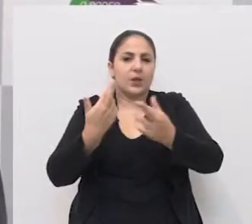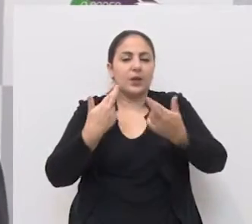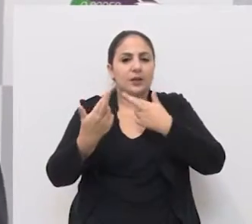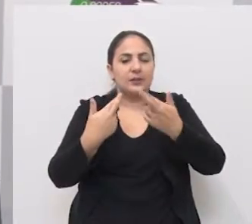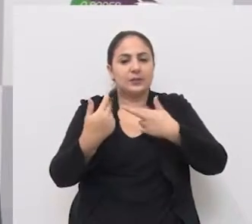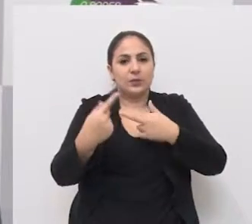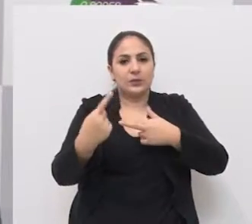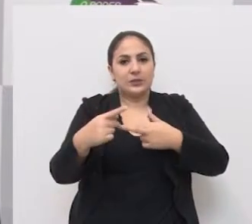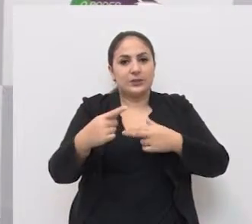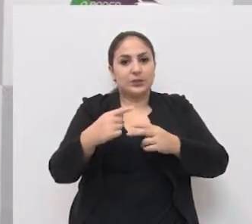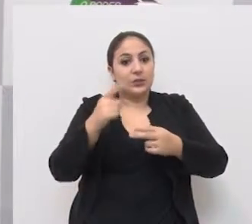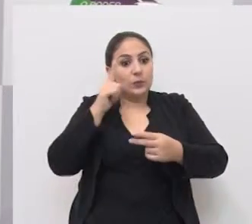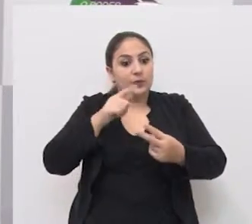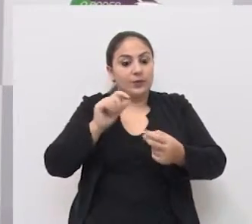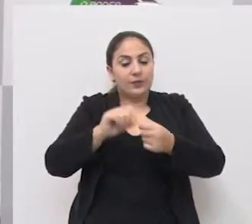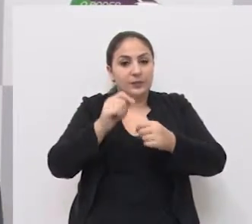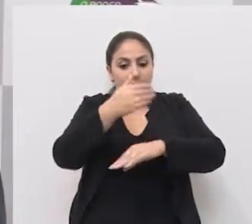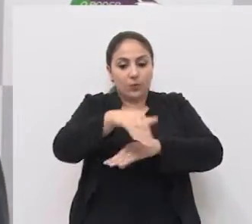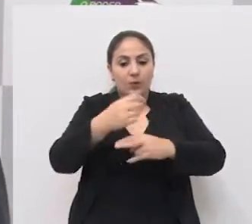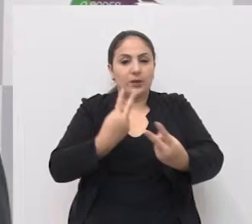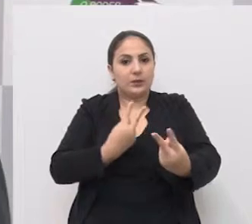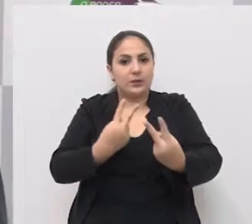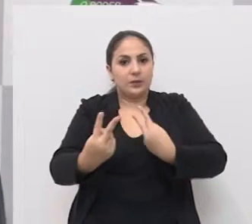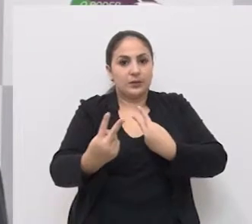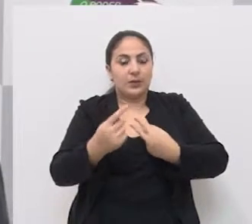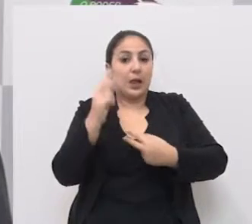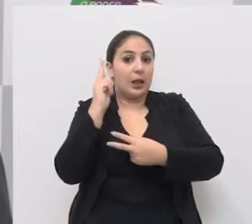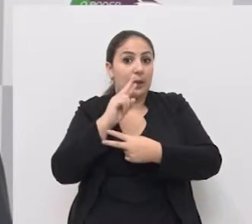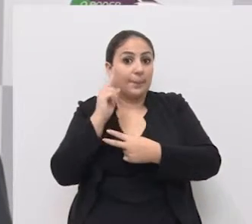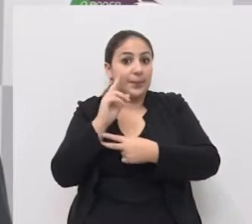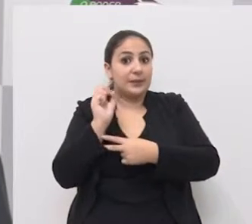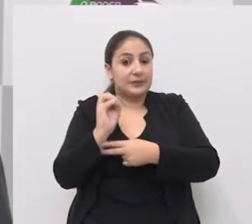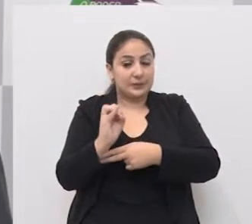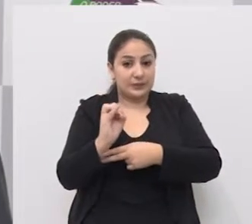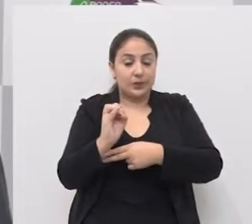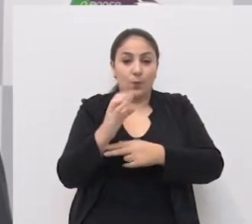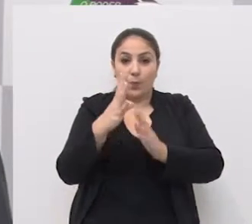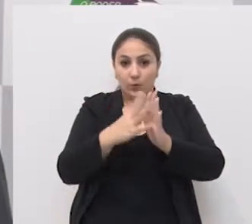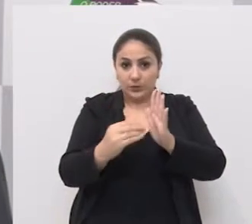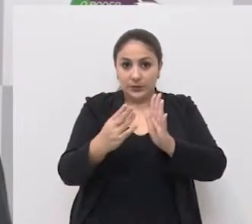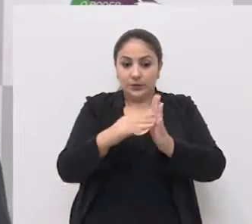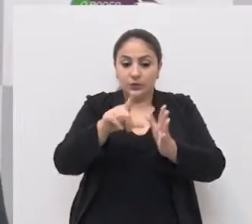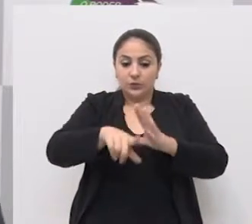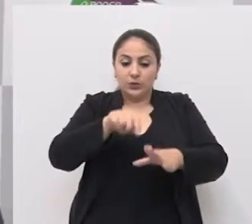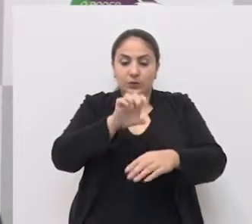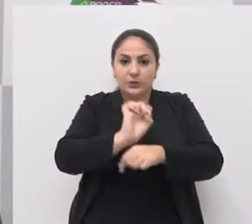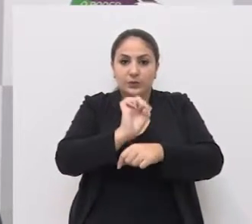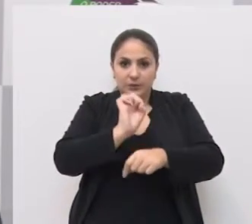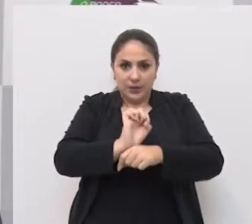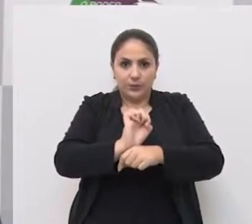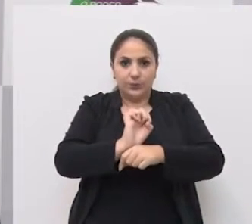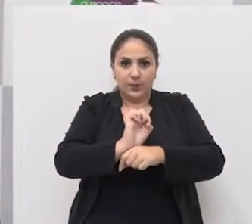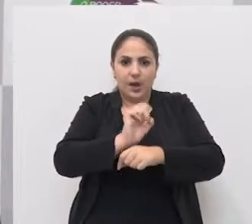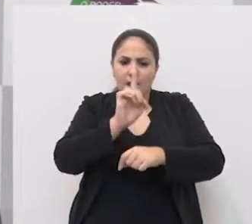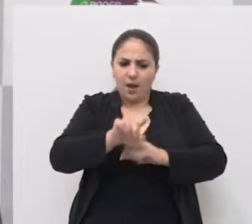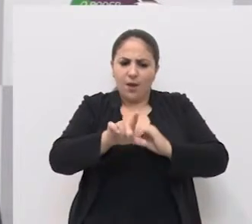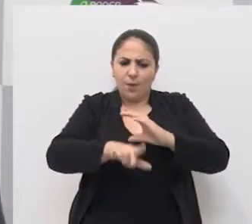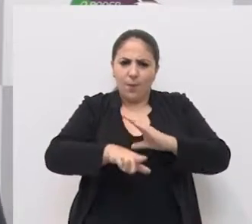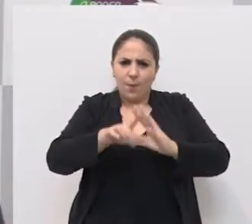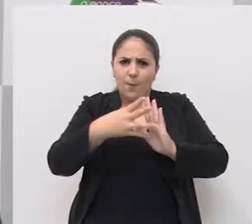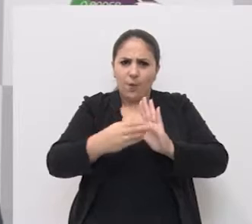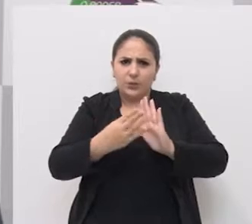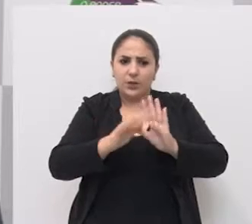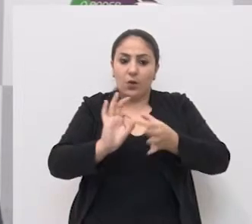relação a esse processo de duplicação da RS-324. Vai lembrar que se o modelo definido pelo Estado for um modelo